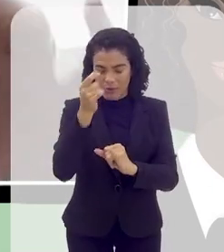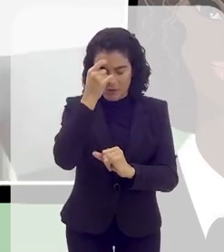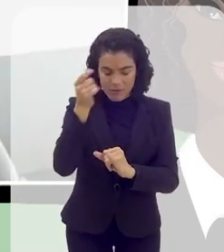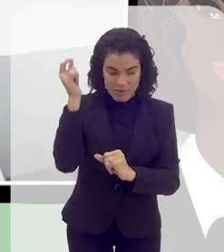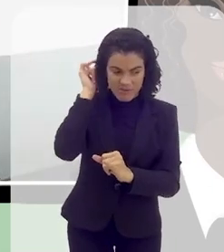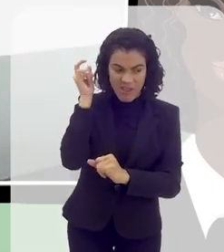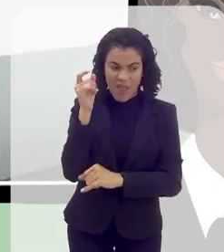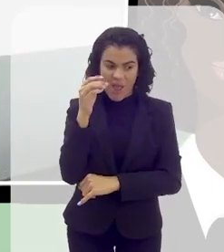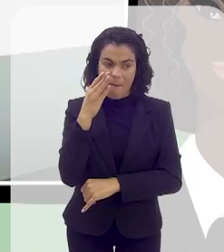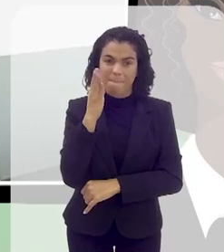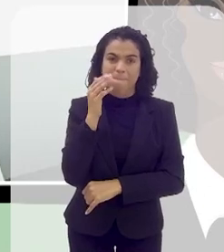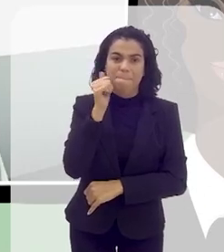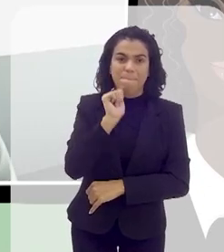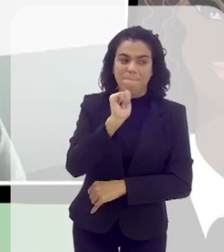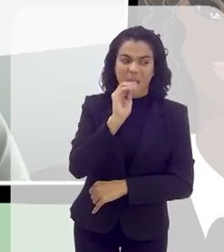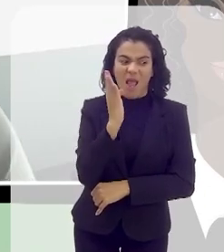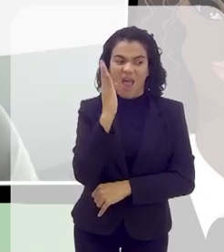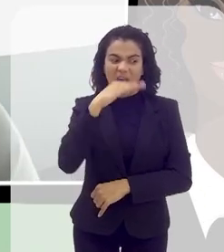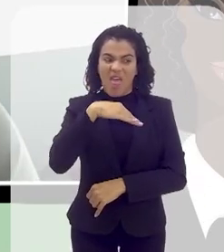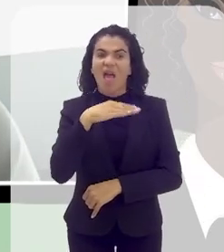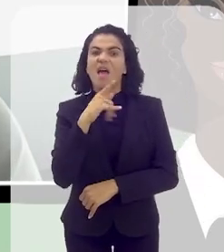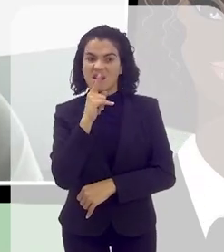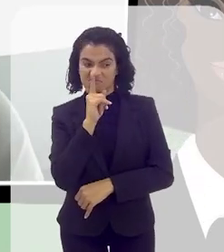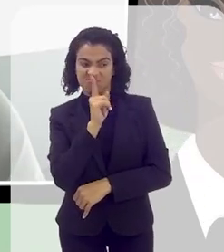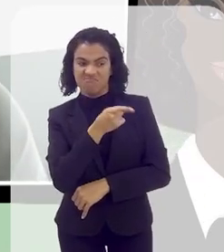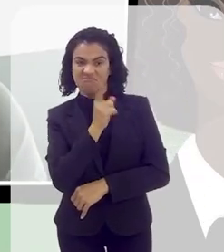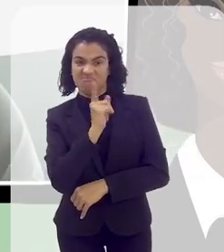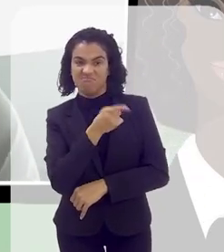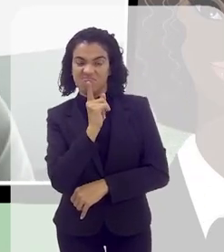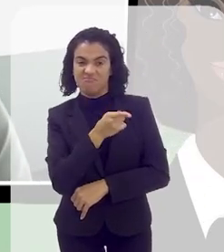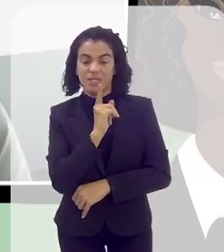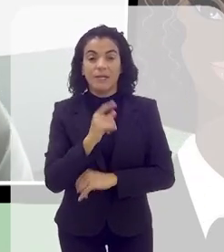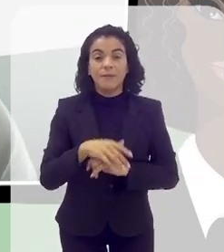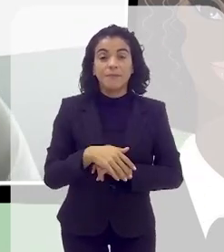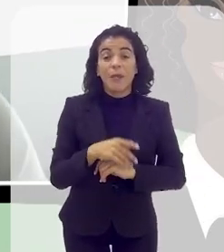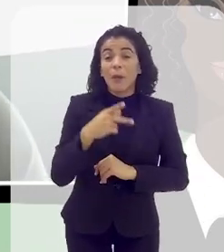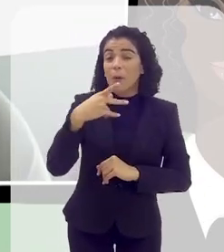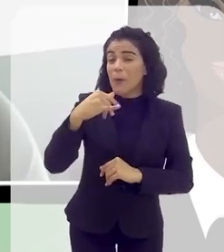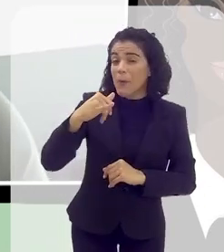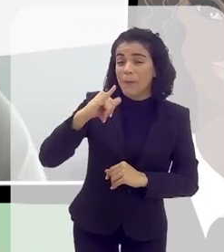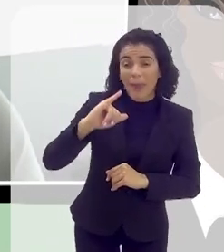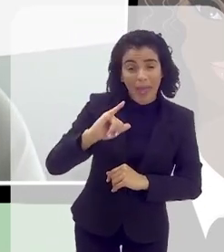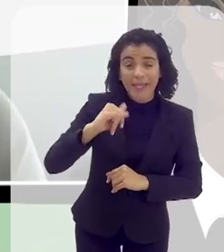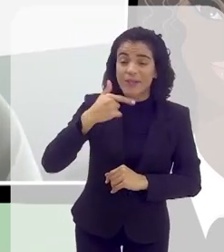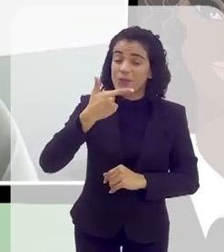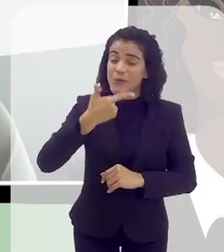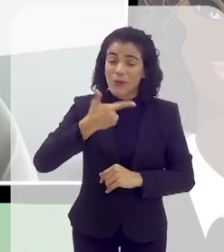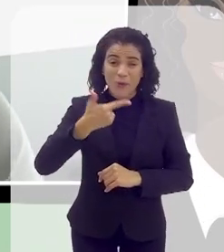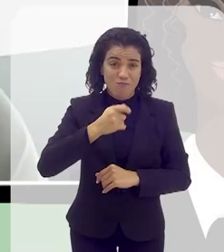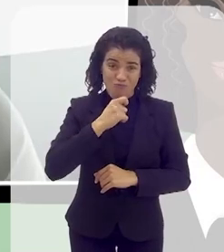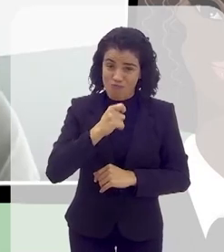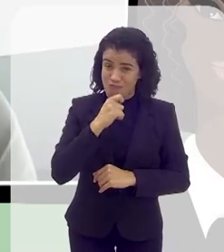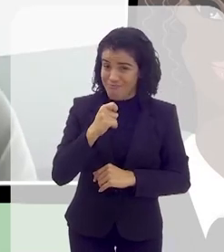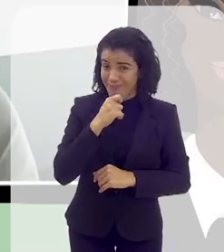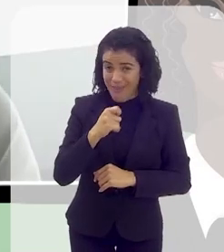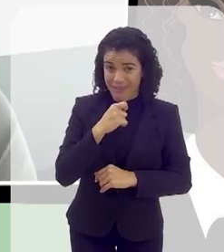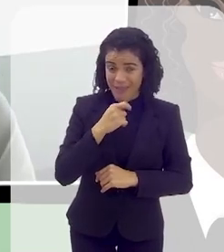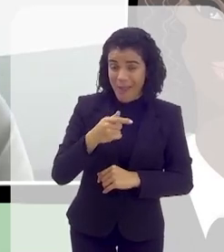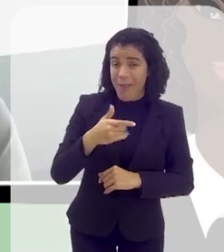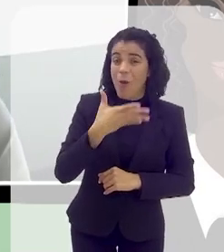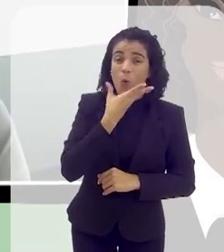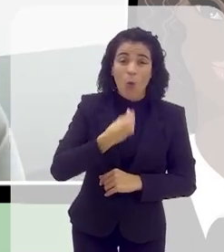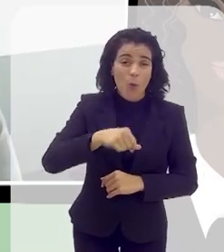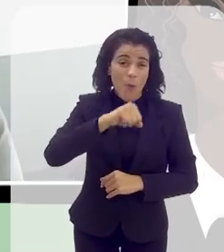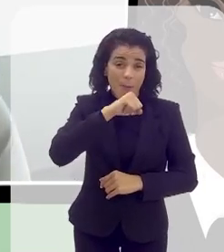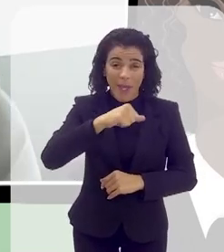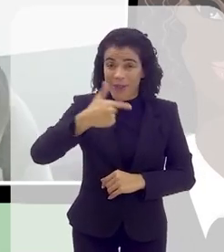no inconsciente coletivo, de que a madrasta é a pessoa que é má. E o curioso é que o padrasto não tem, né? Não tem essa classificação. O padrasto